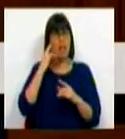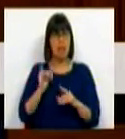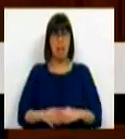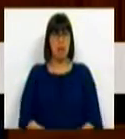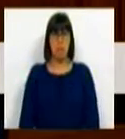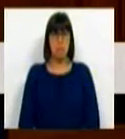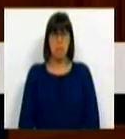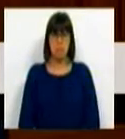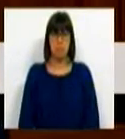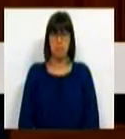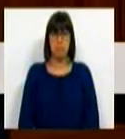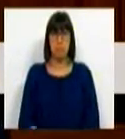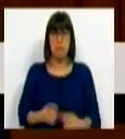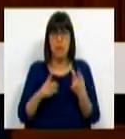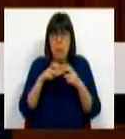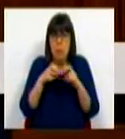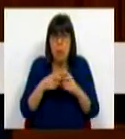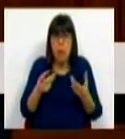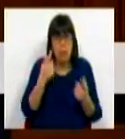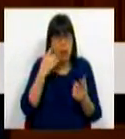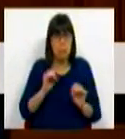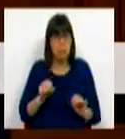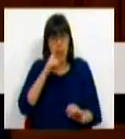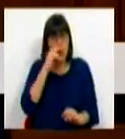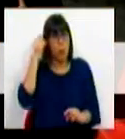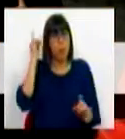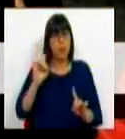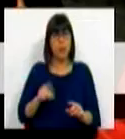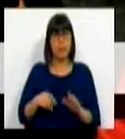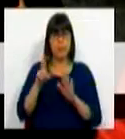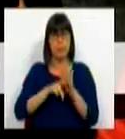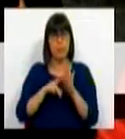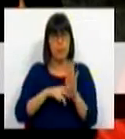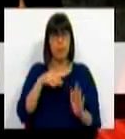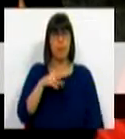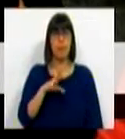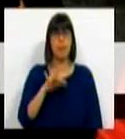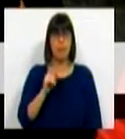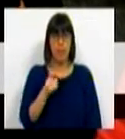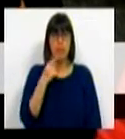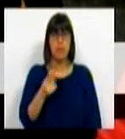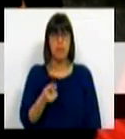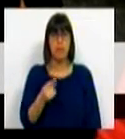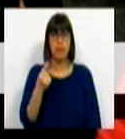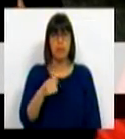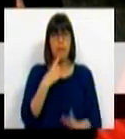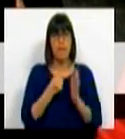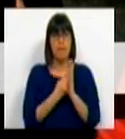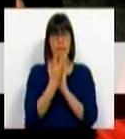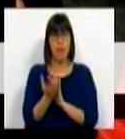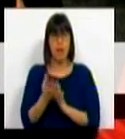ser algo problemático. No relatório, a Price coloca que existiram